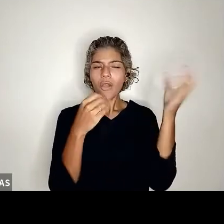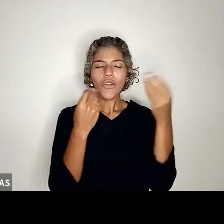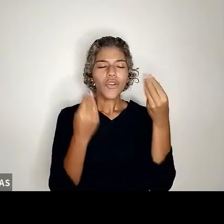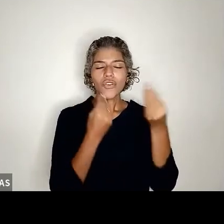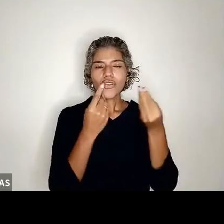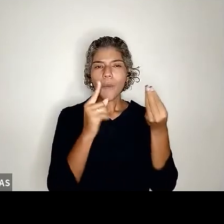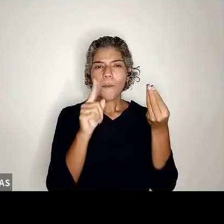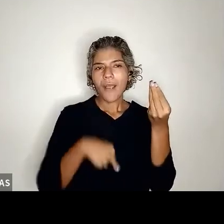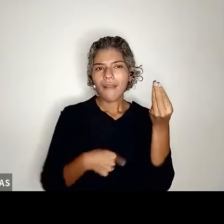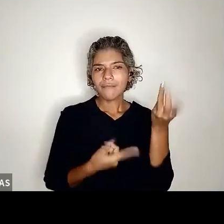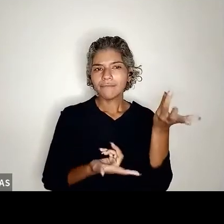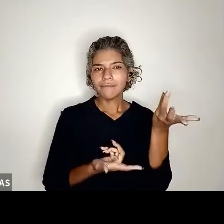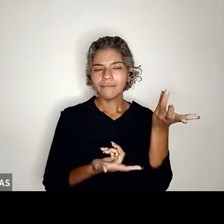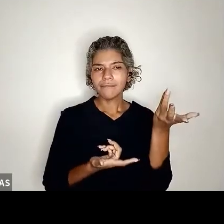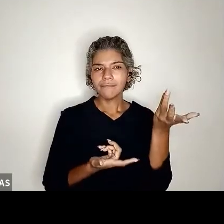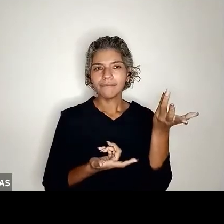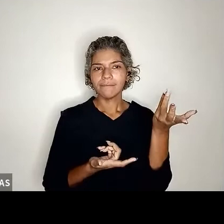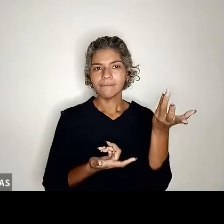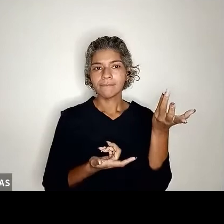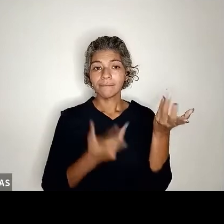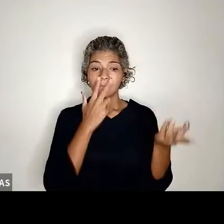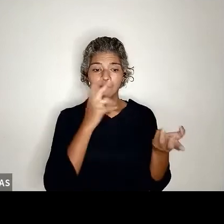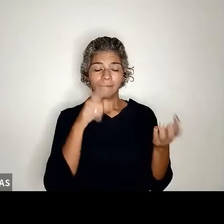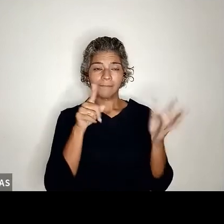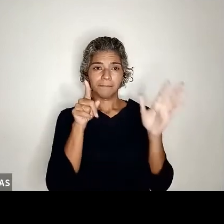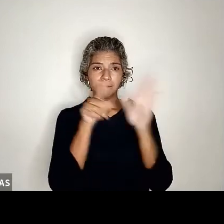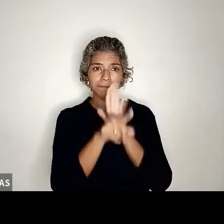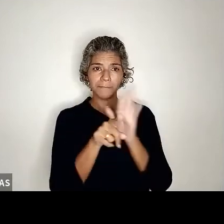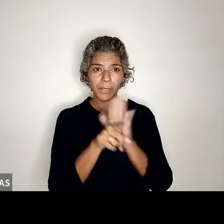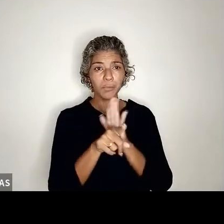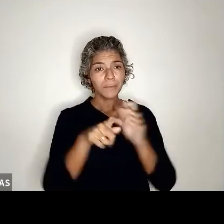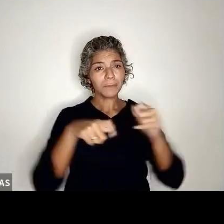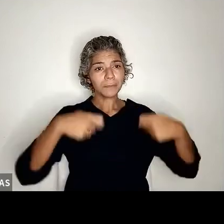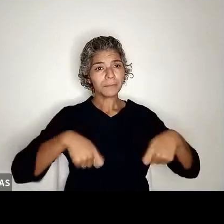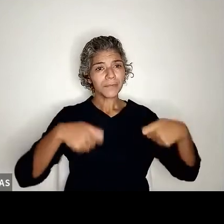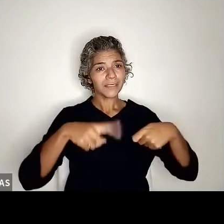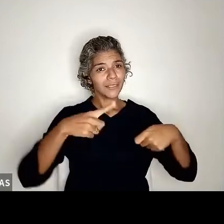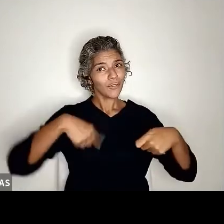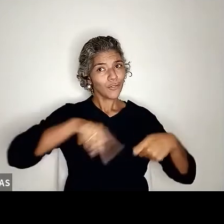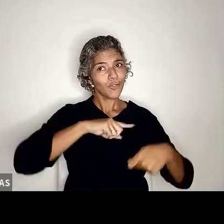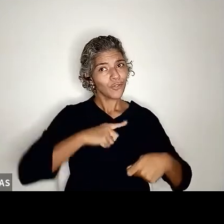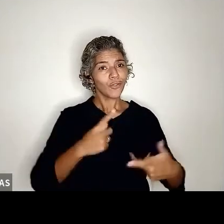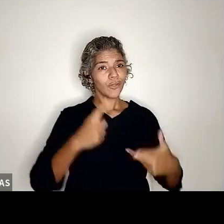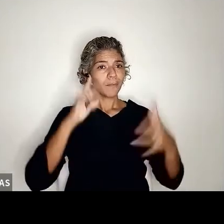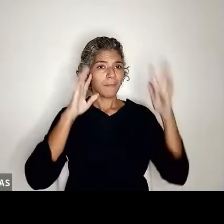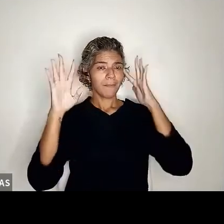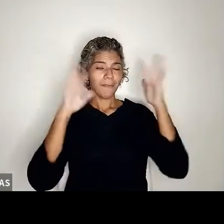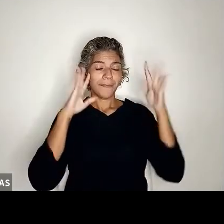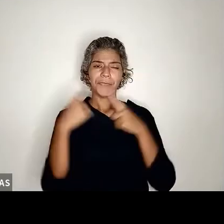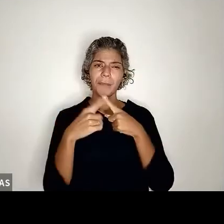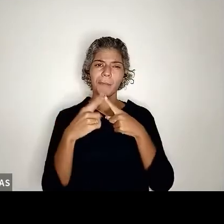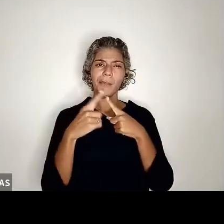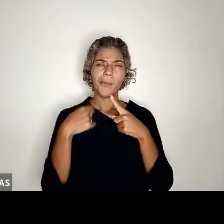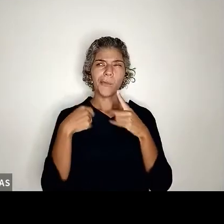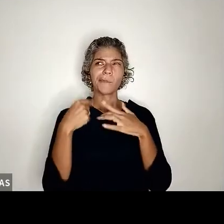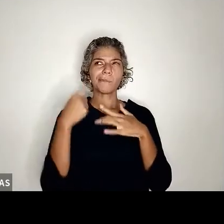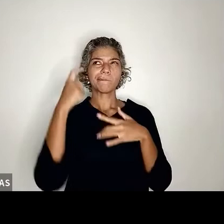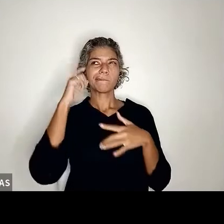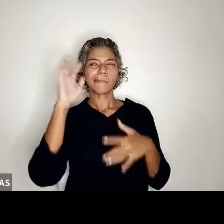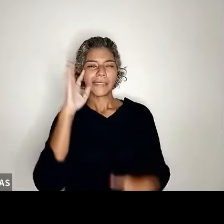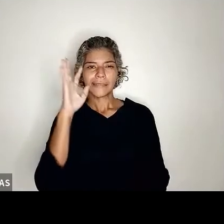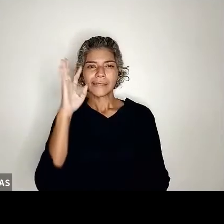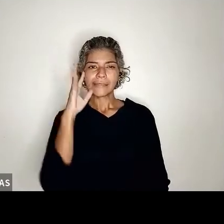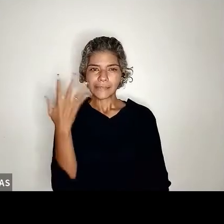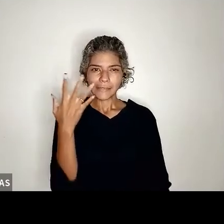Né? Eu acho que essa é uma pergunta que deveria estar no nosso horizonte, porque eu fico me perguntando, né, eu acho aí os dados